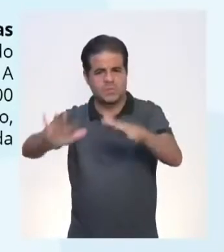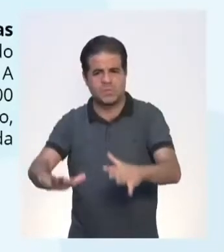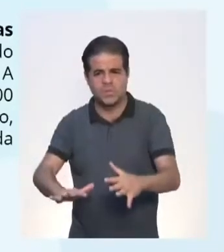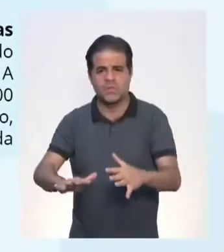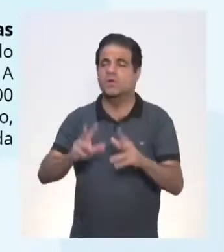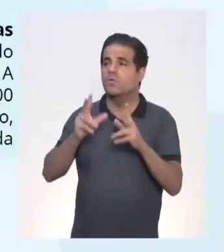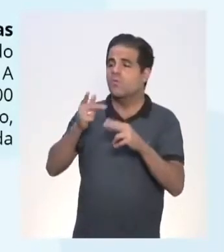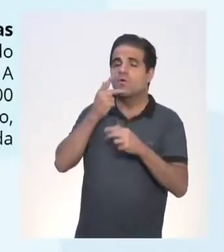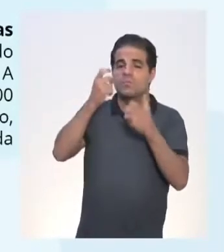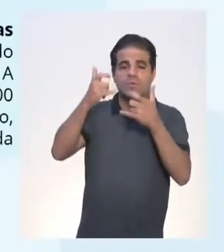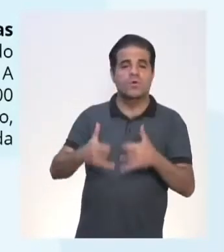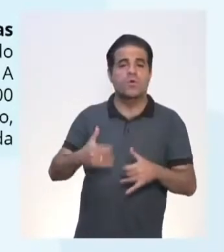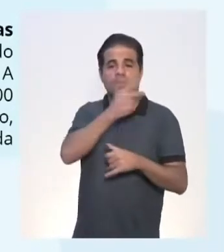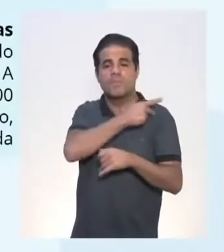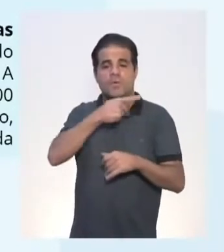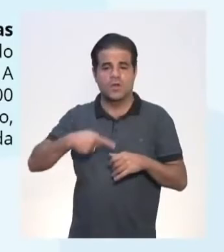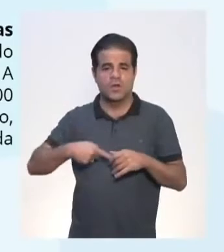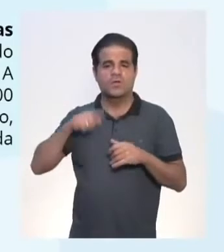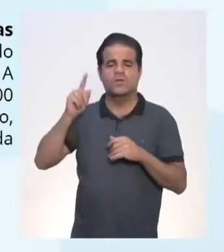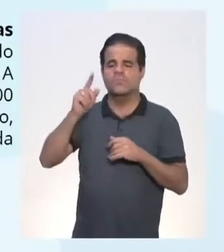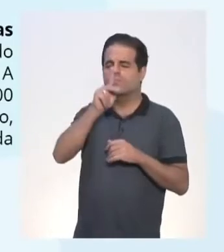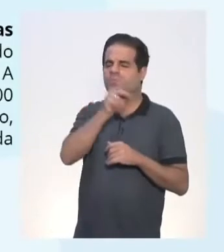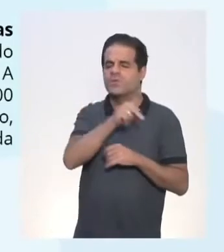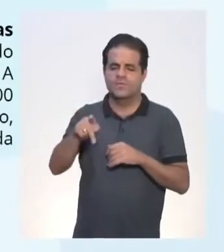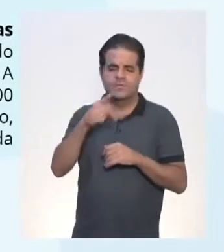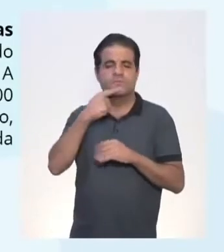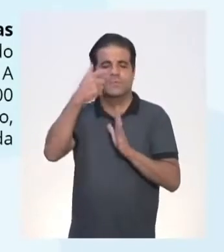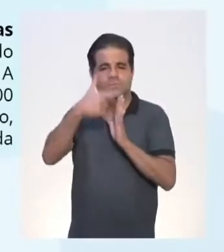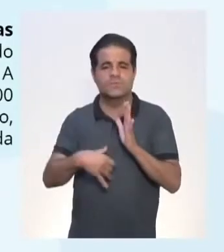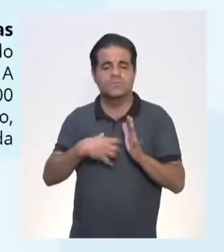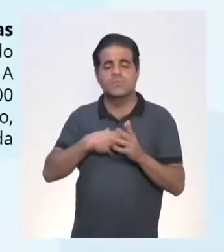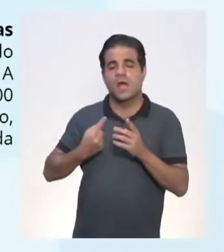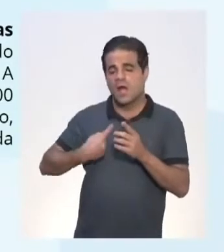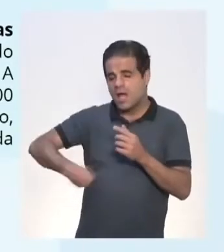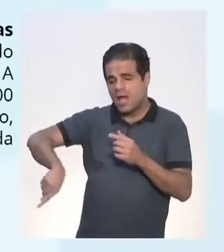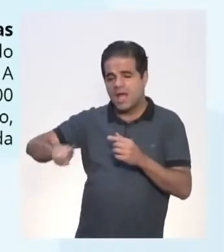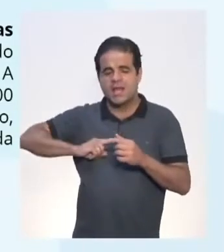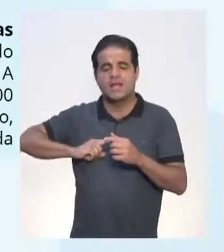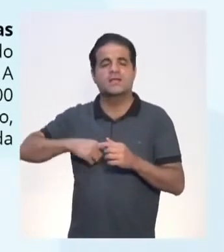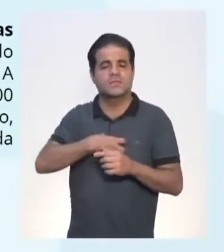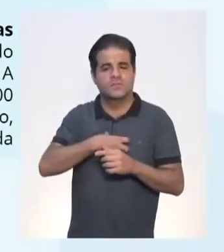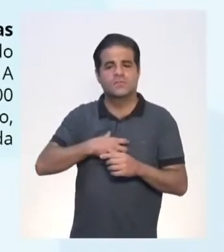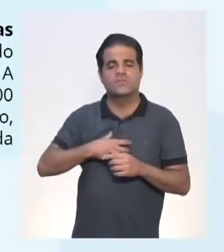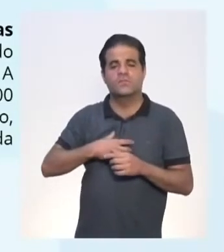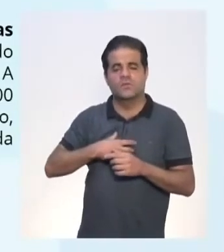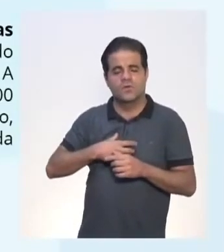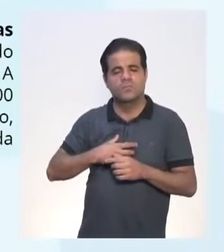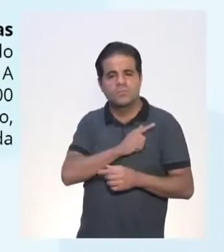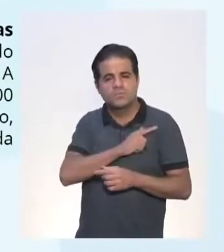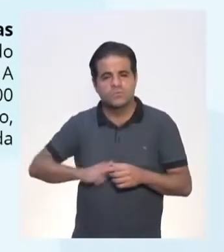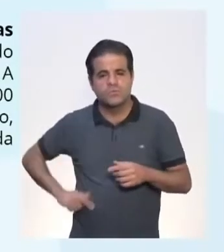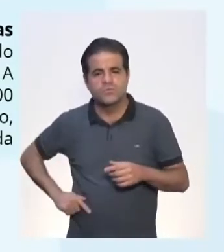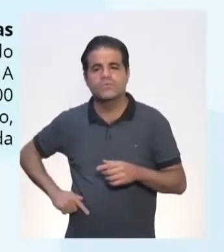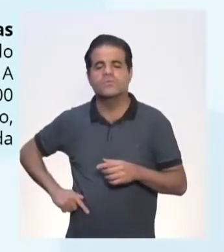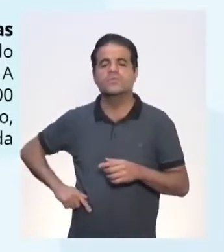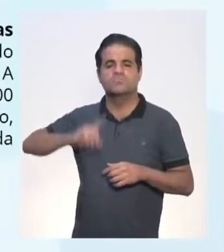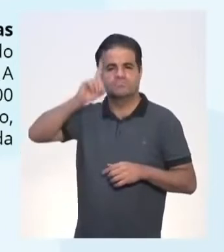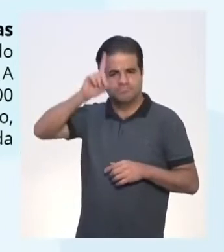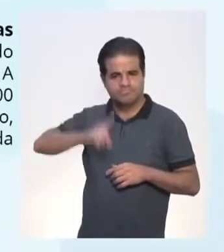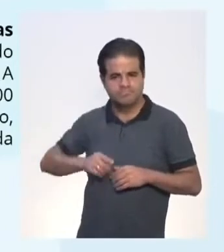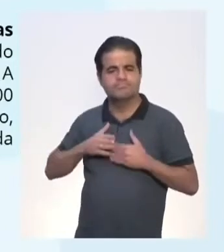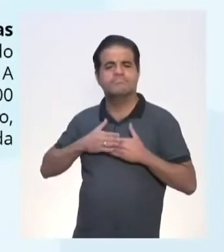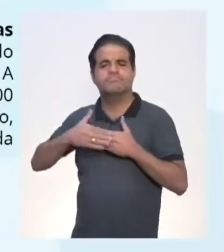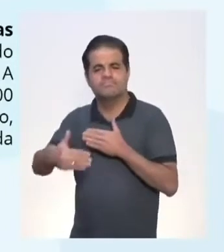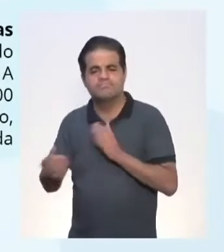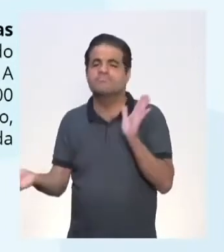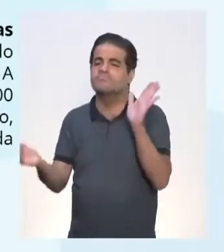a prof. Aqui. Uma das heranças dessa forma de governo foi o sufrágio, direito previsto